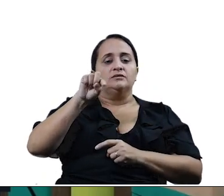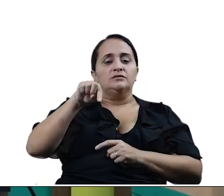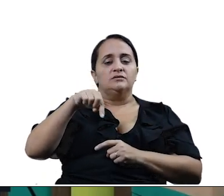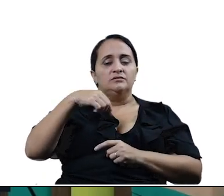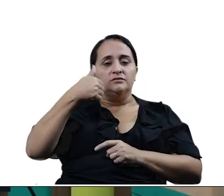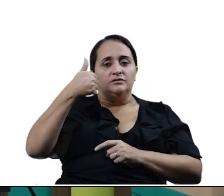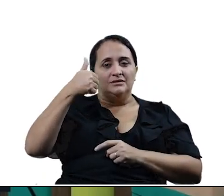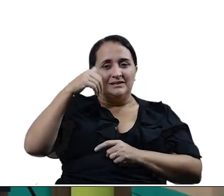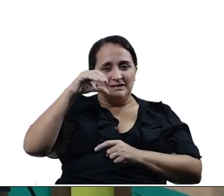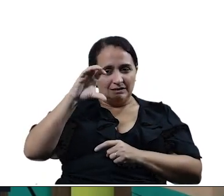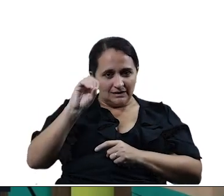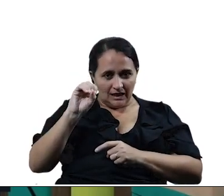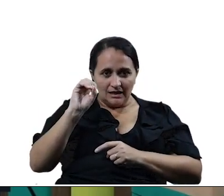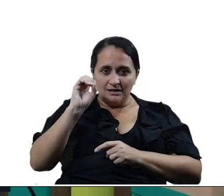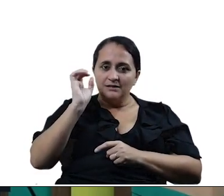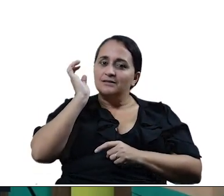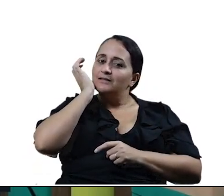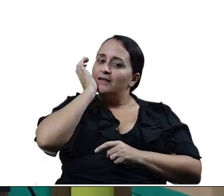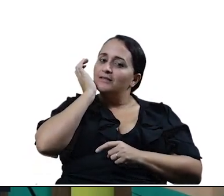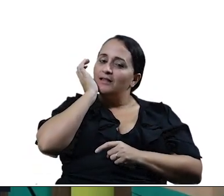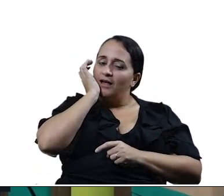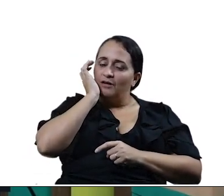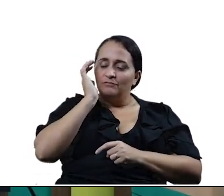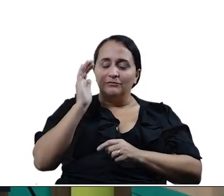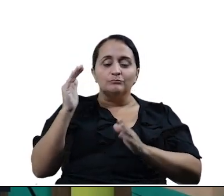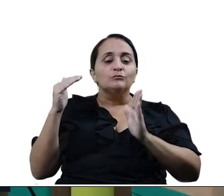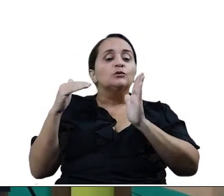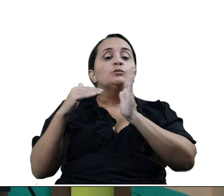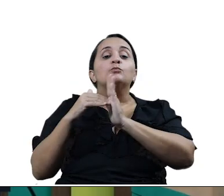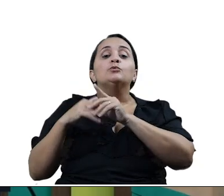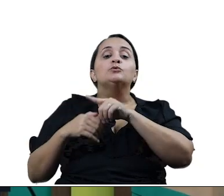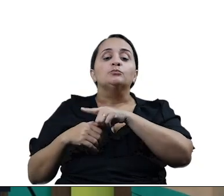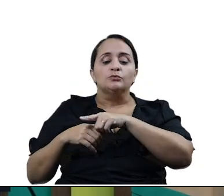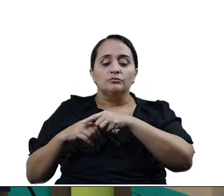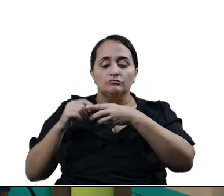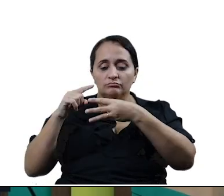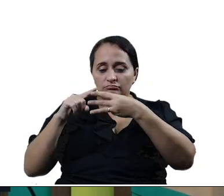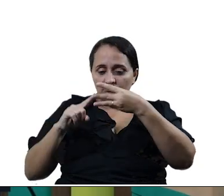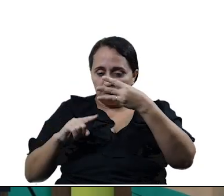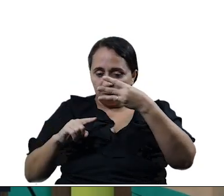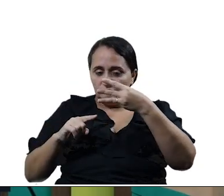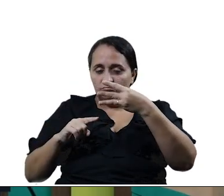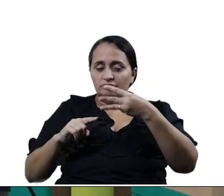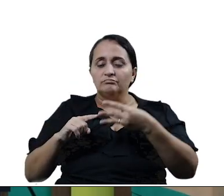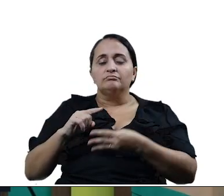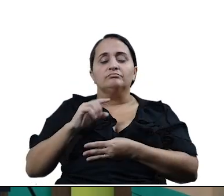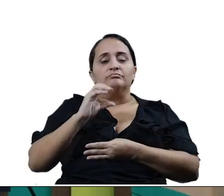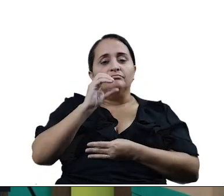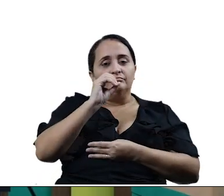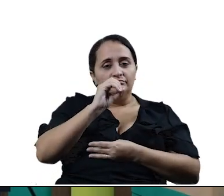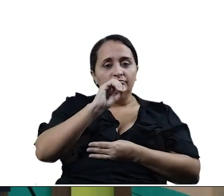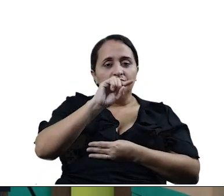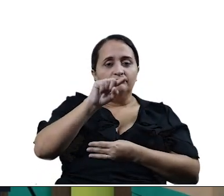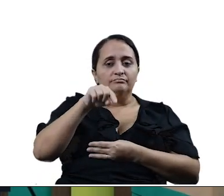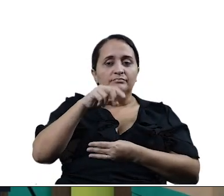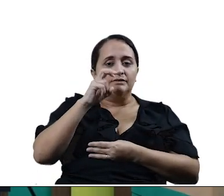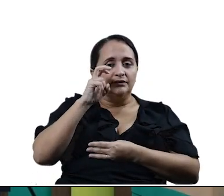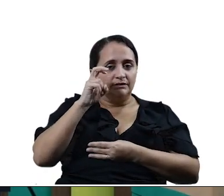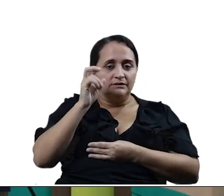10 centavos. E por último, 3 moedas de 5 centavos.